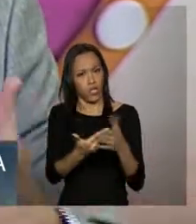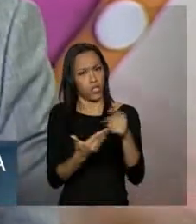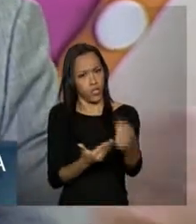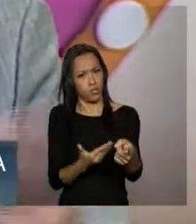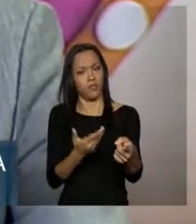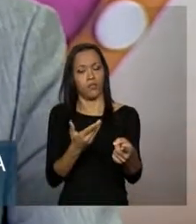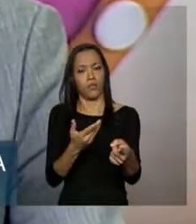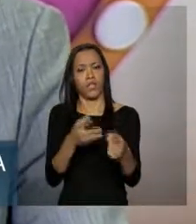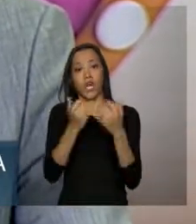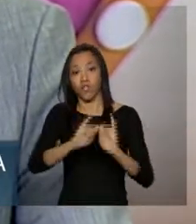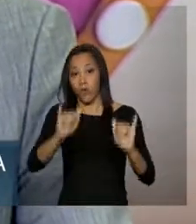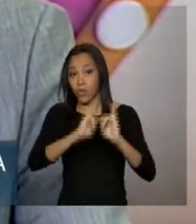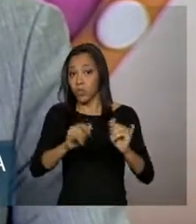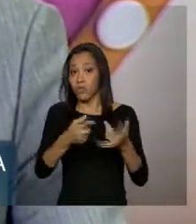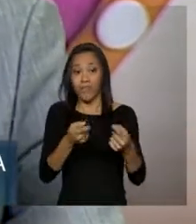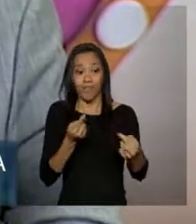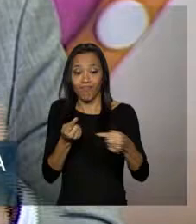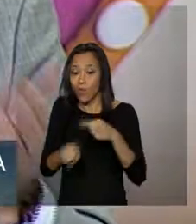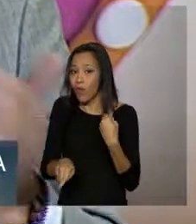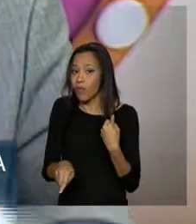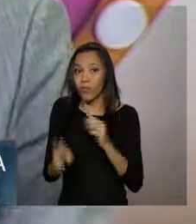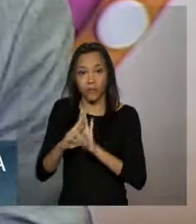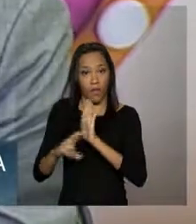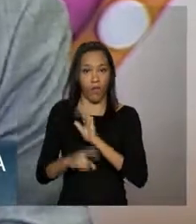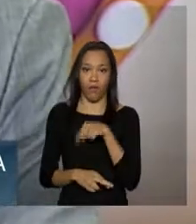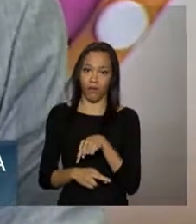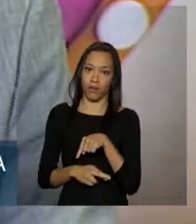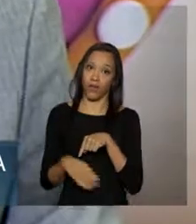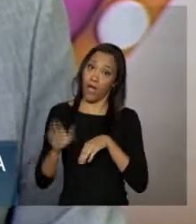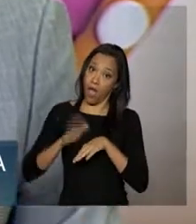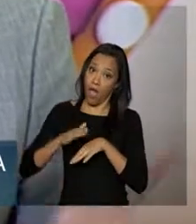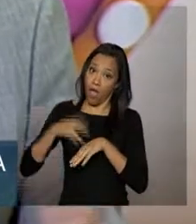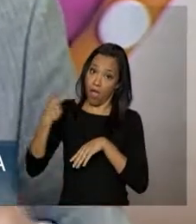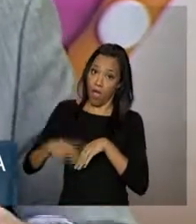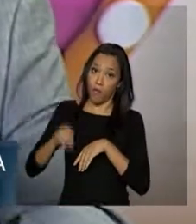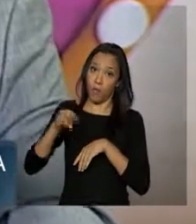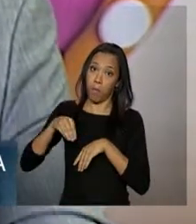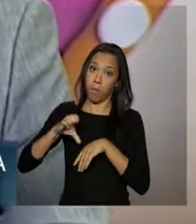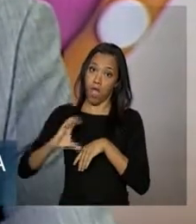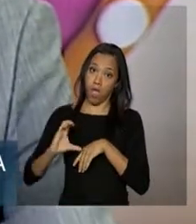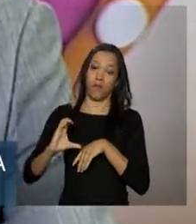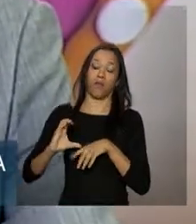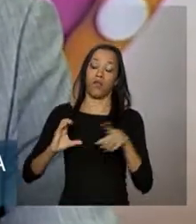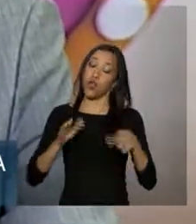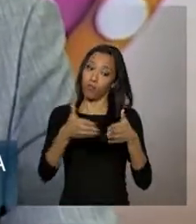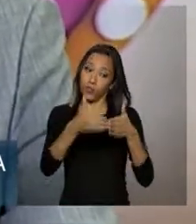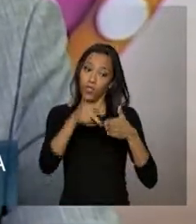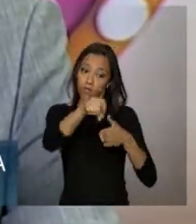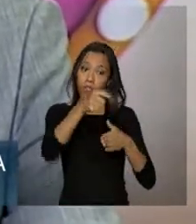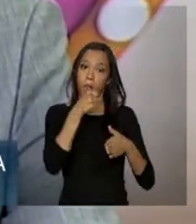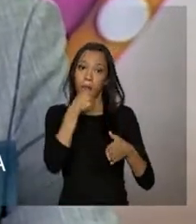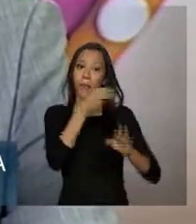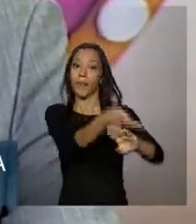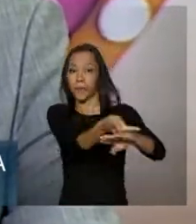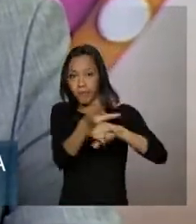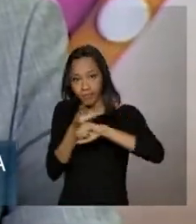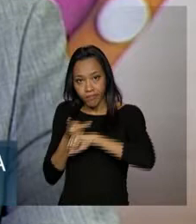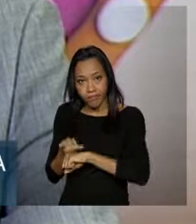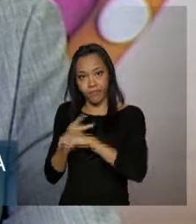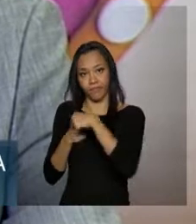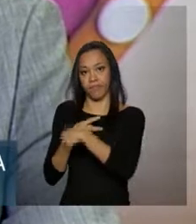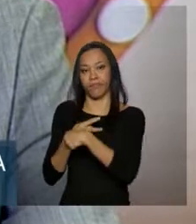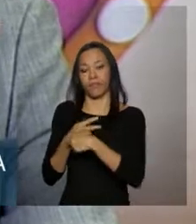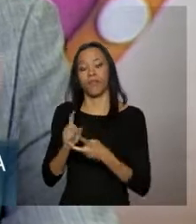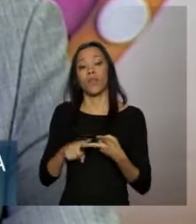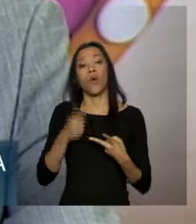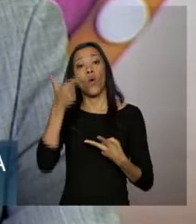e não preenchi o requisito. Quer dizer, essa é uma avaliação do MEC, eu te pediria para se reportar ao Ministério da Educação. Em